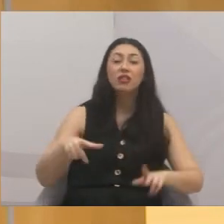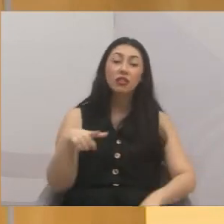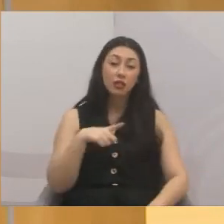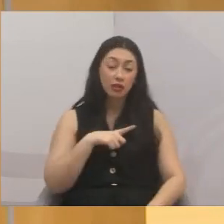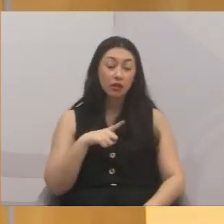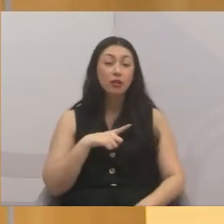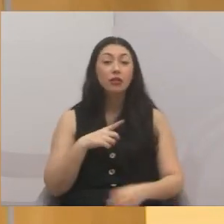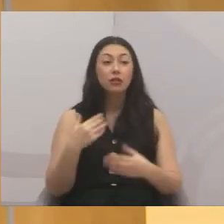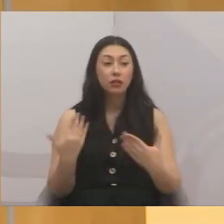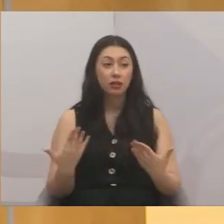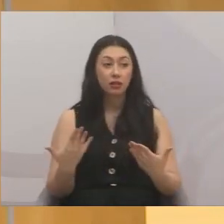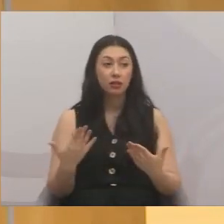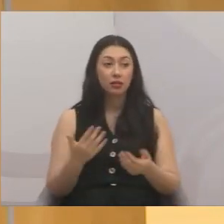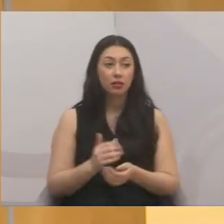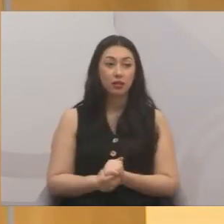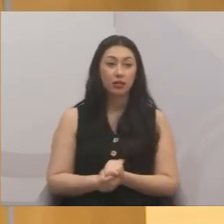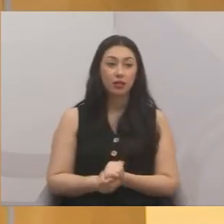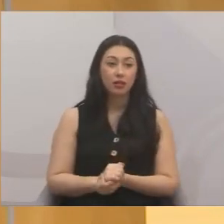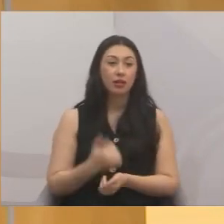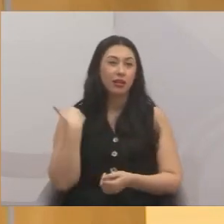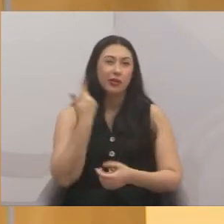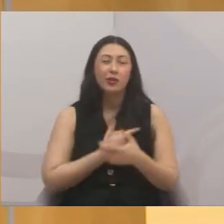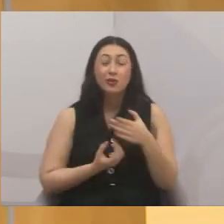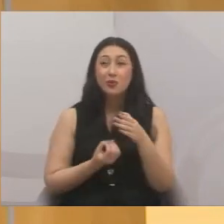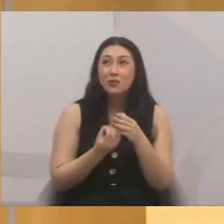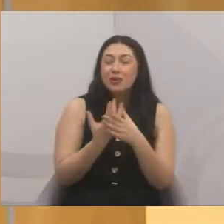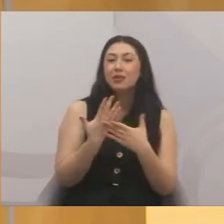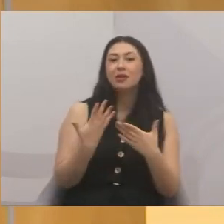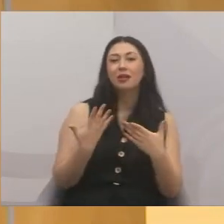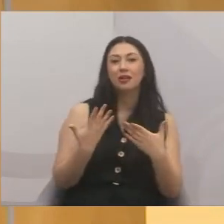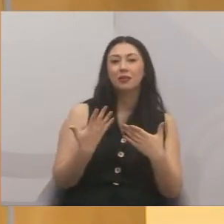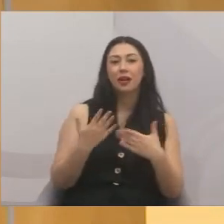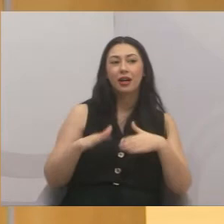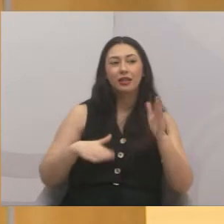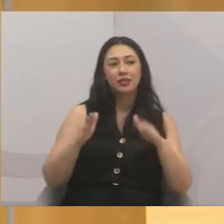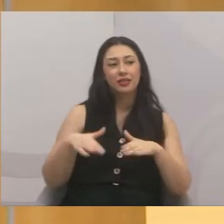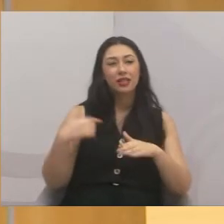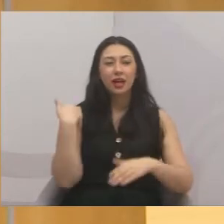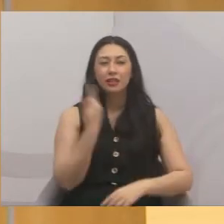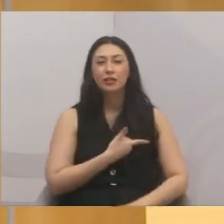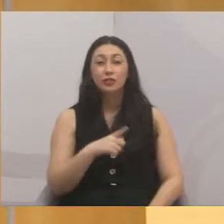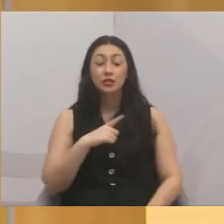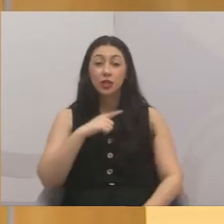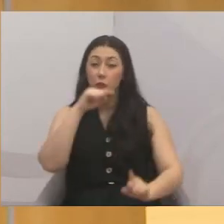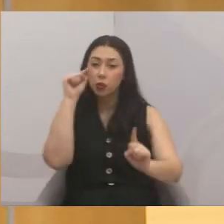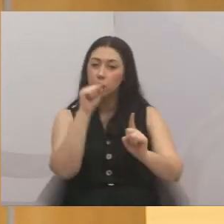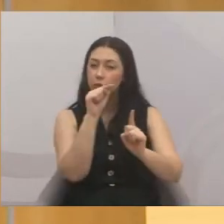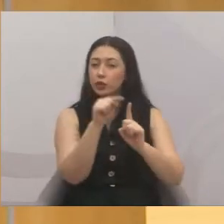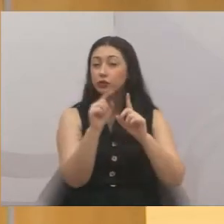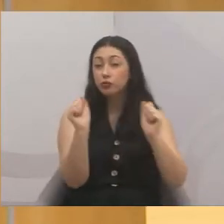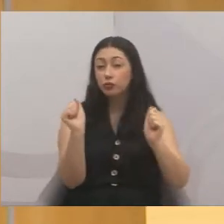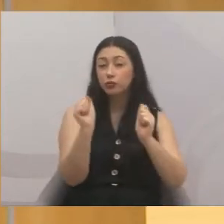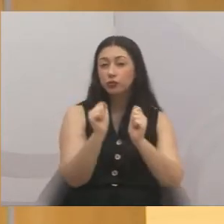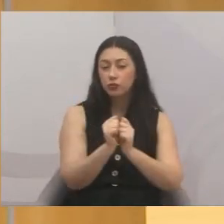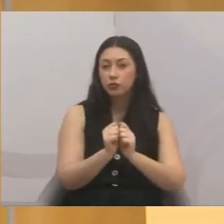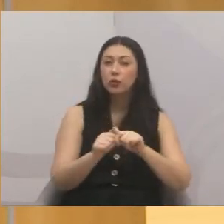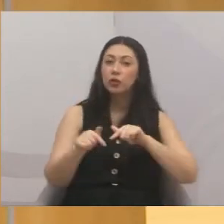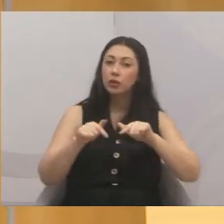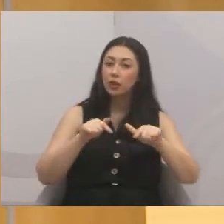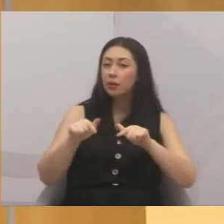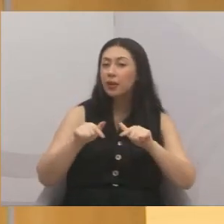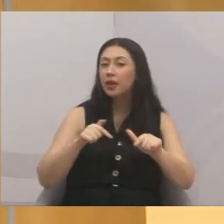ela é o nosso processo criativo. Mas a gente tem um bem comum, um fim. Trabalhar para que isso